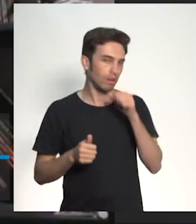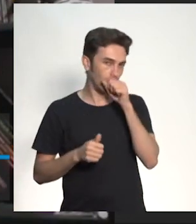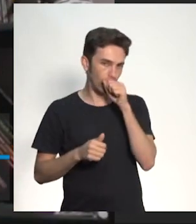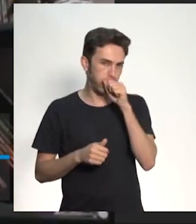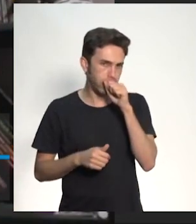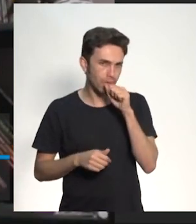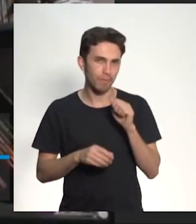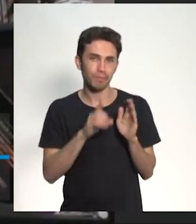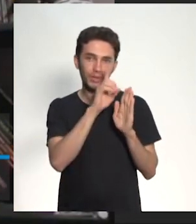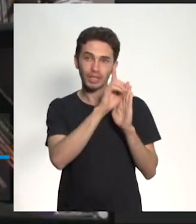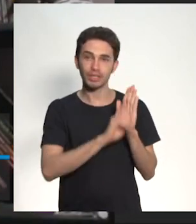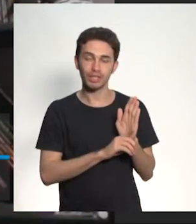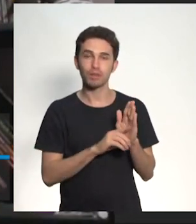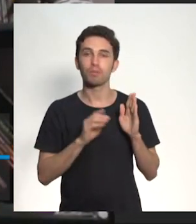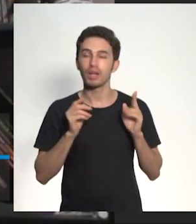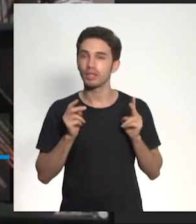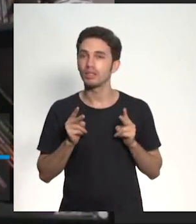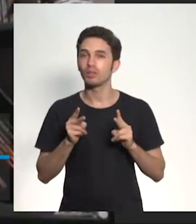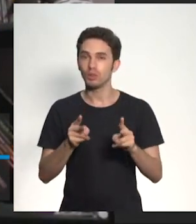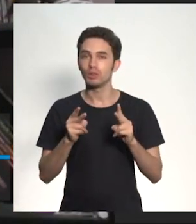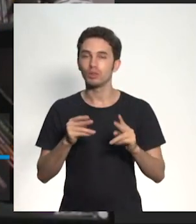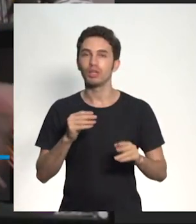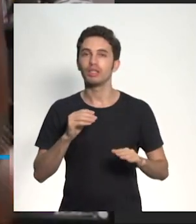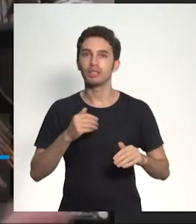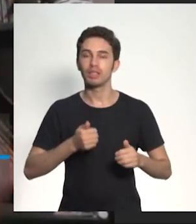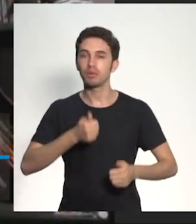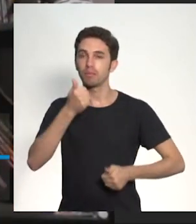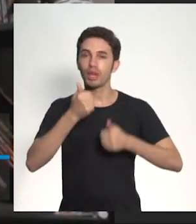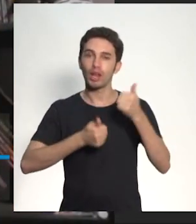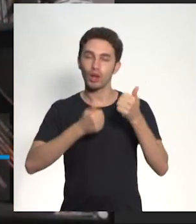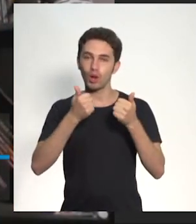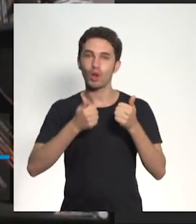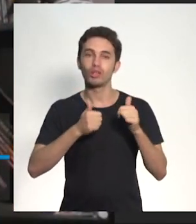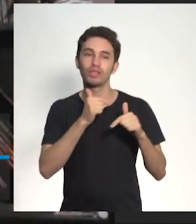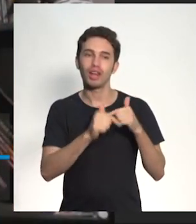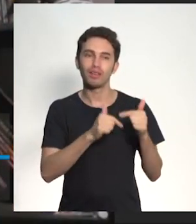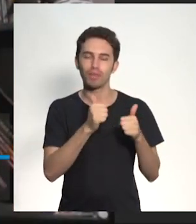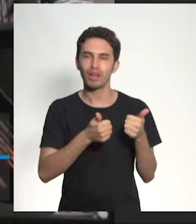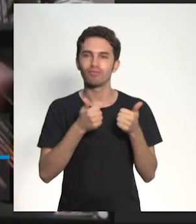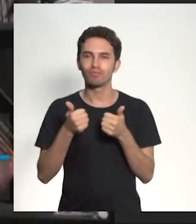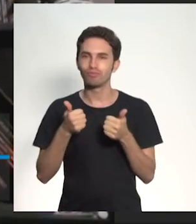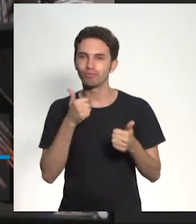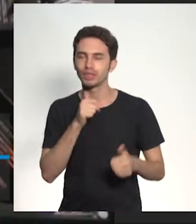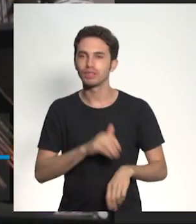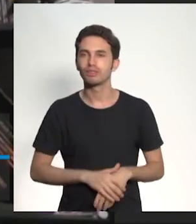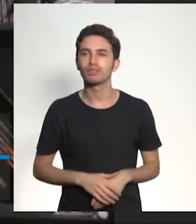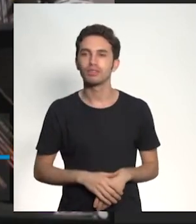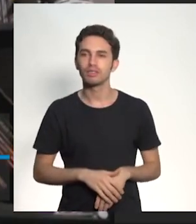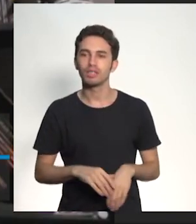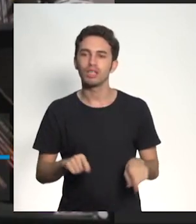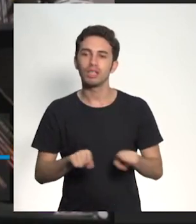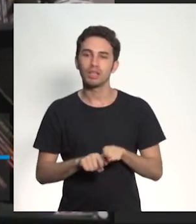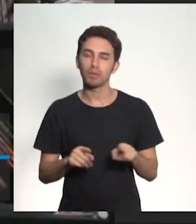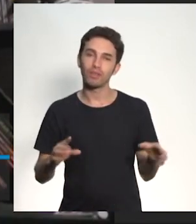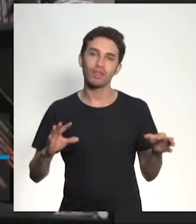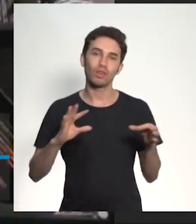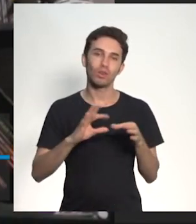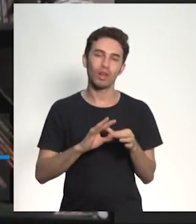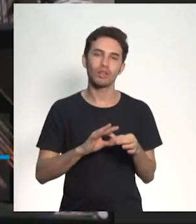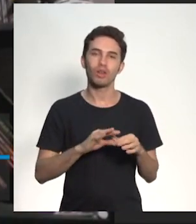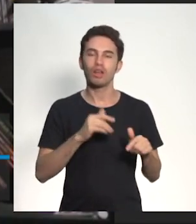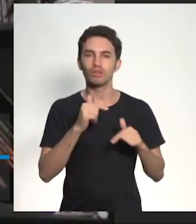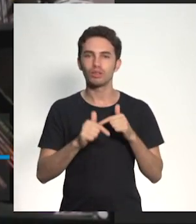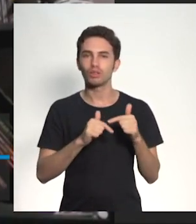para que cada vez mais a gente possa ter melhores condições de trabalho. E vinculado ao movimento operário, né, a gente